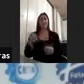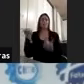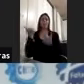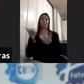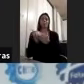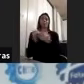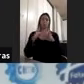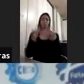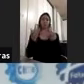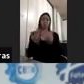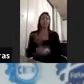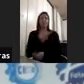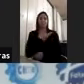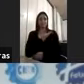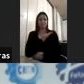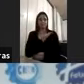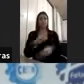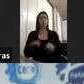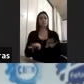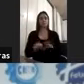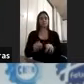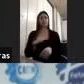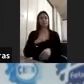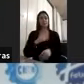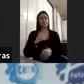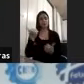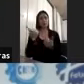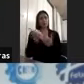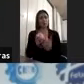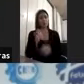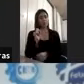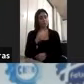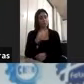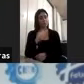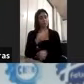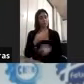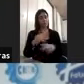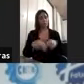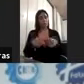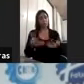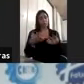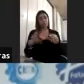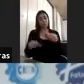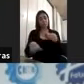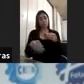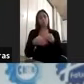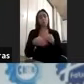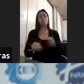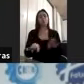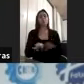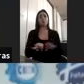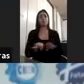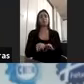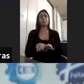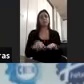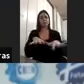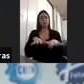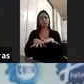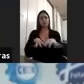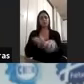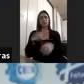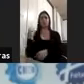que está gotejando, né, dentro das barracas. Então, eu quero também que você fale sobre isso, sobre essa movimentação